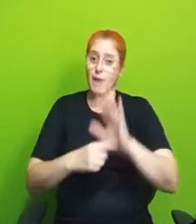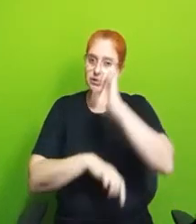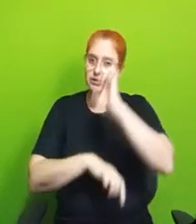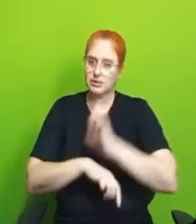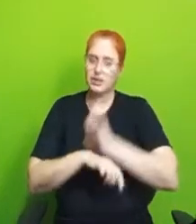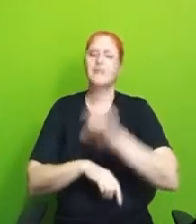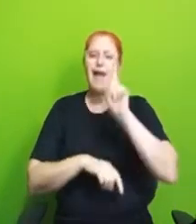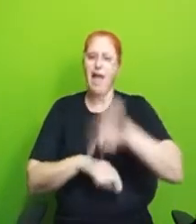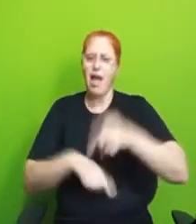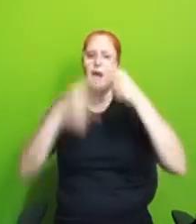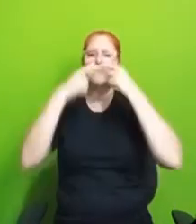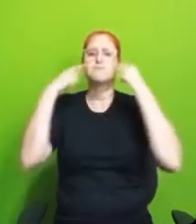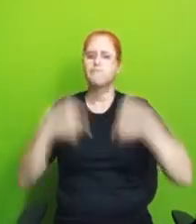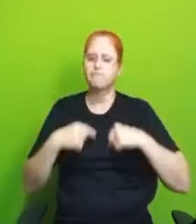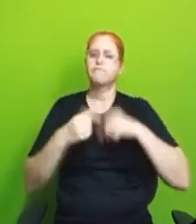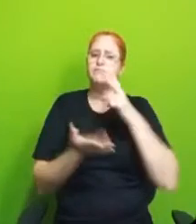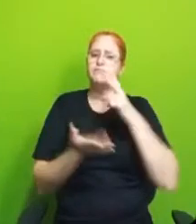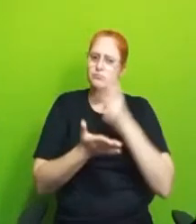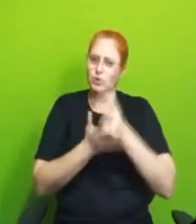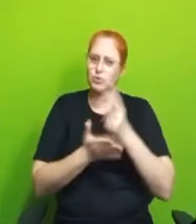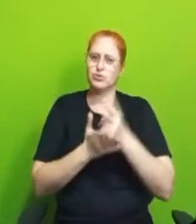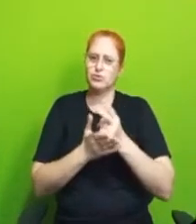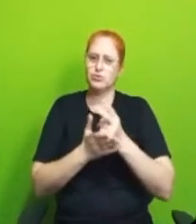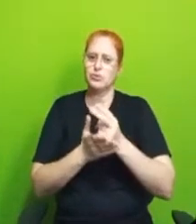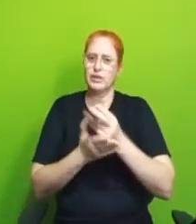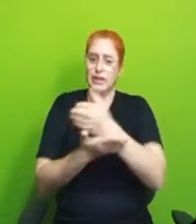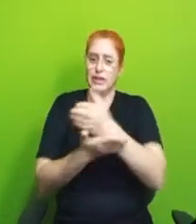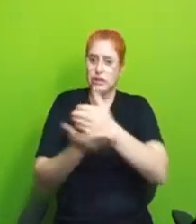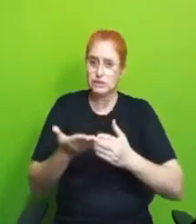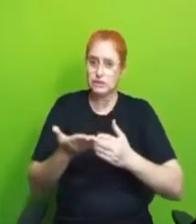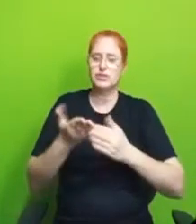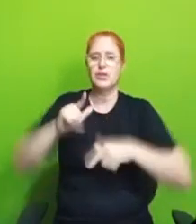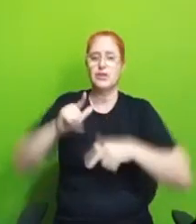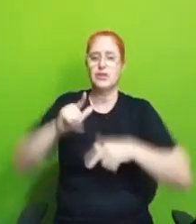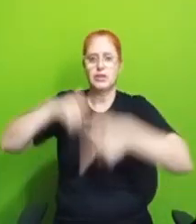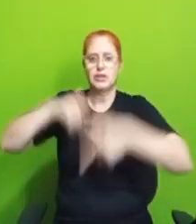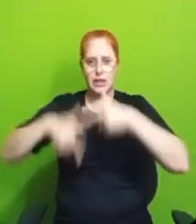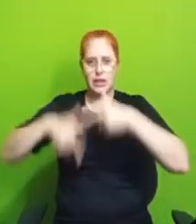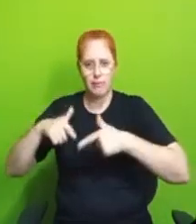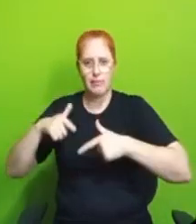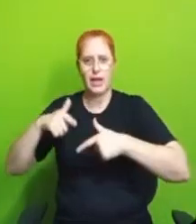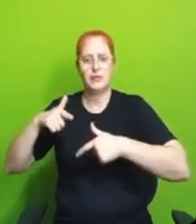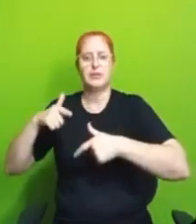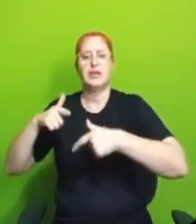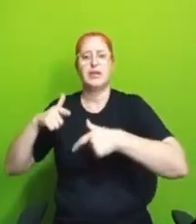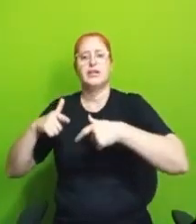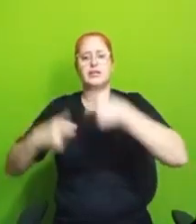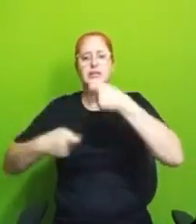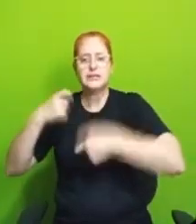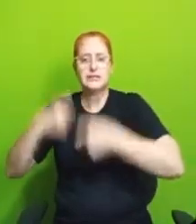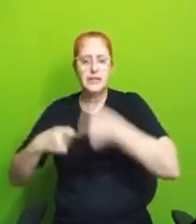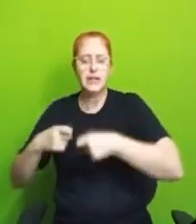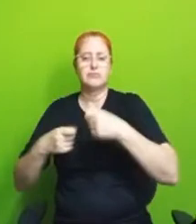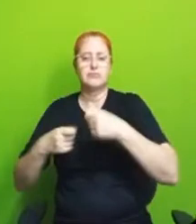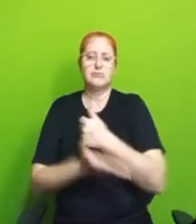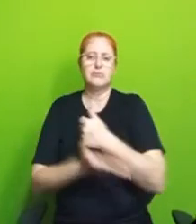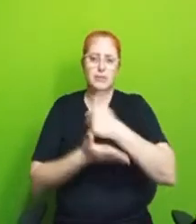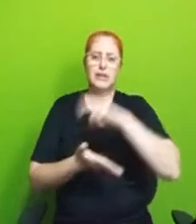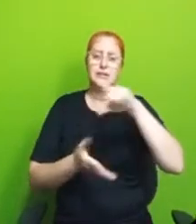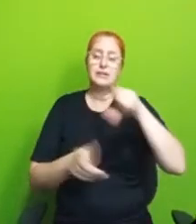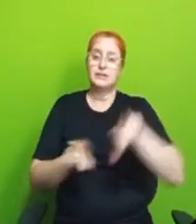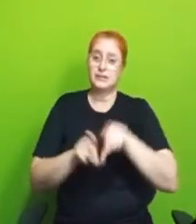ele reproduz a divisão sexual do trabalho. Ele se estrutura, o Estado capitalista, com base também na apropriação do tempo e do trabalho não